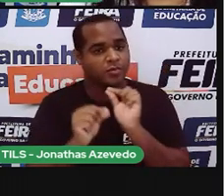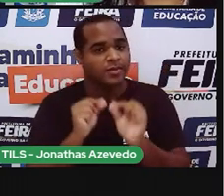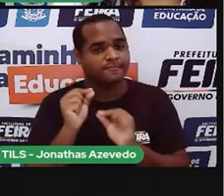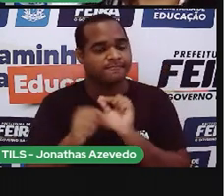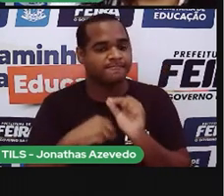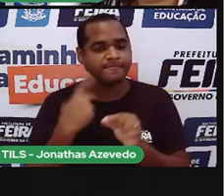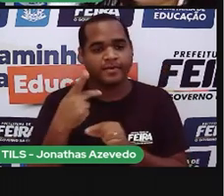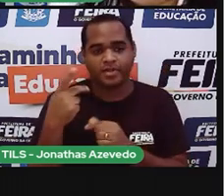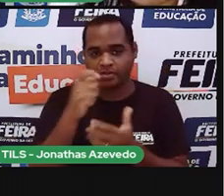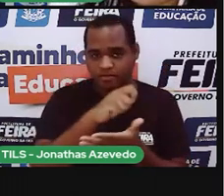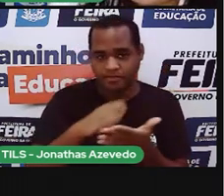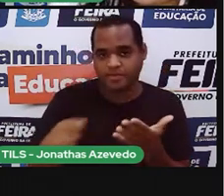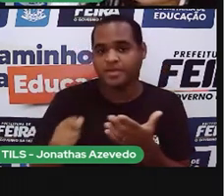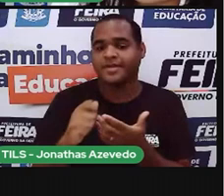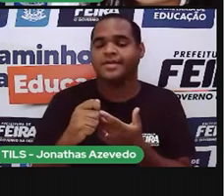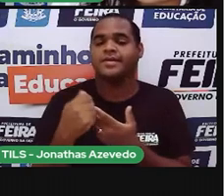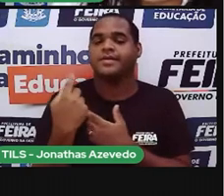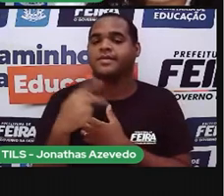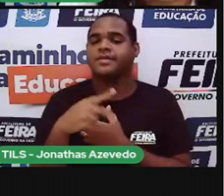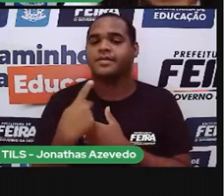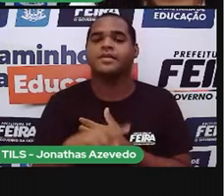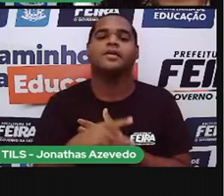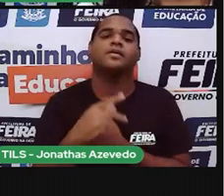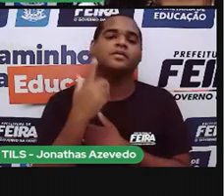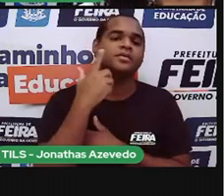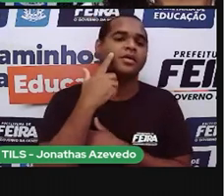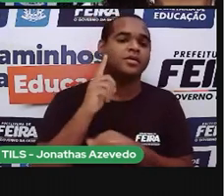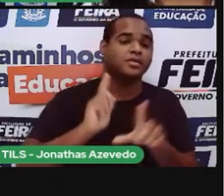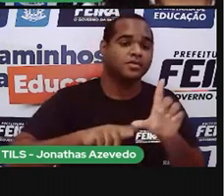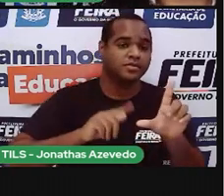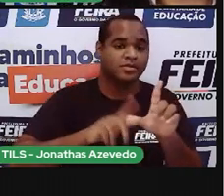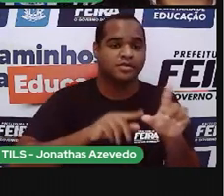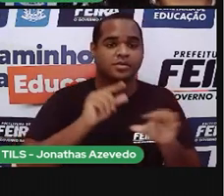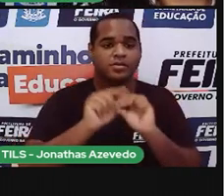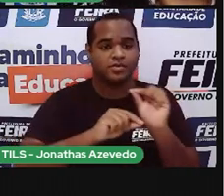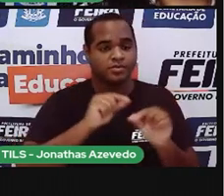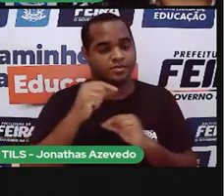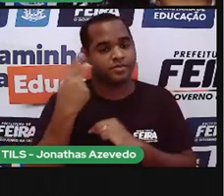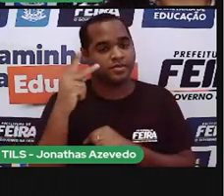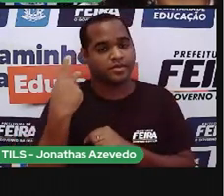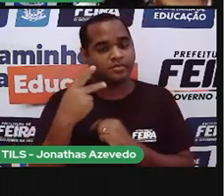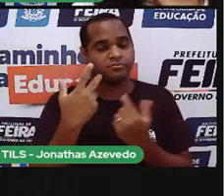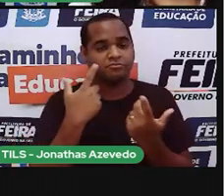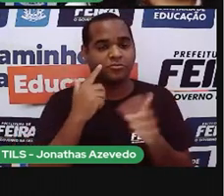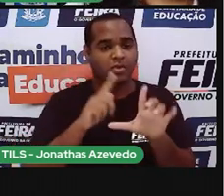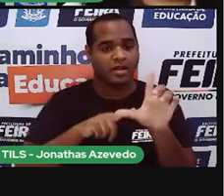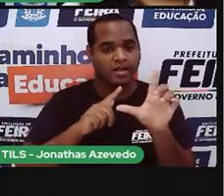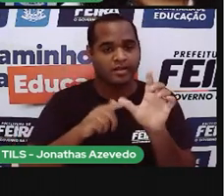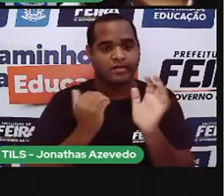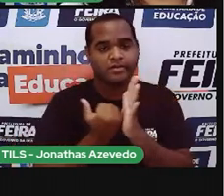escreveu se faltou alguma letrinha se você colocou leitinho demais OK